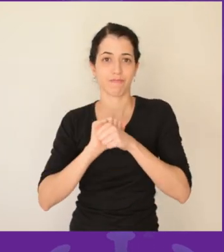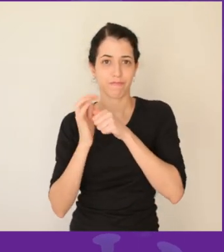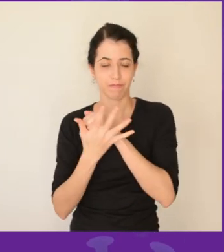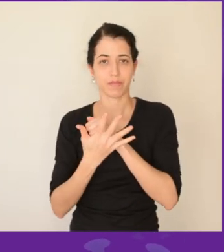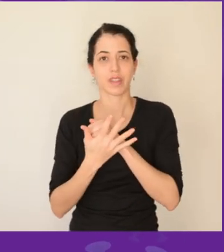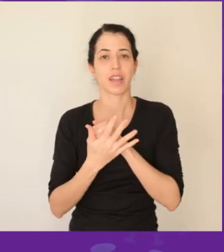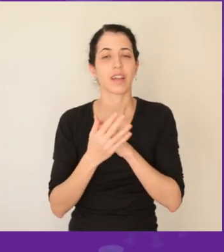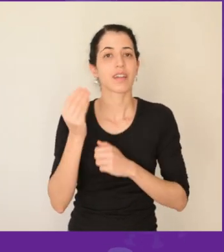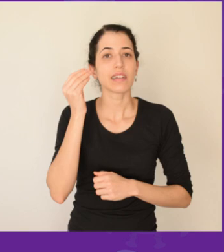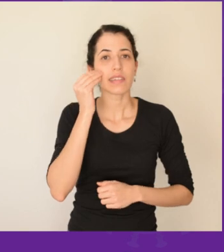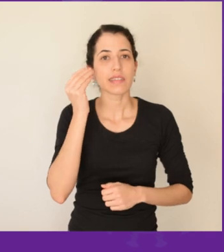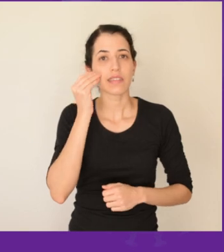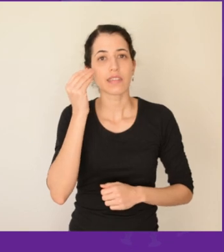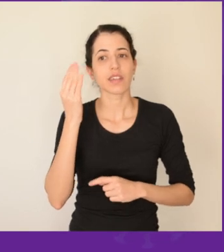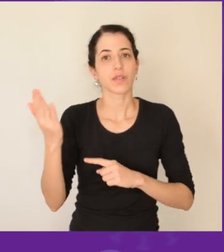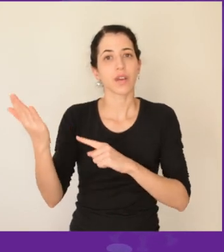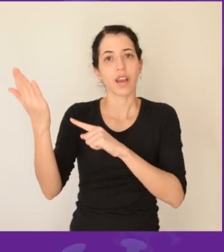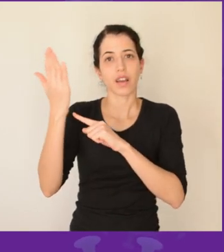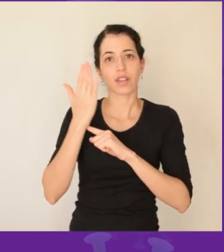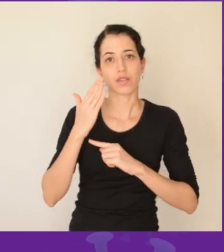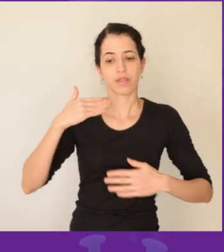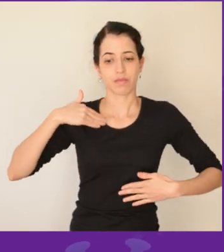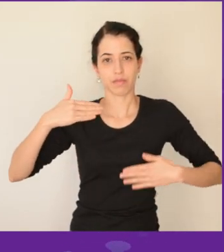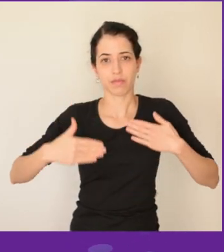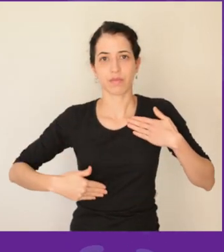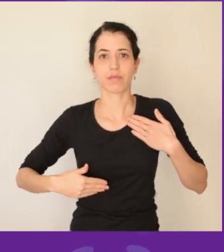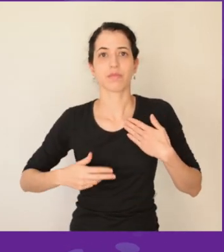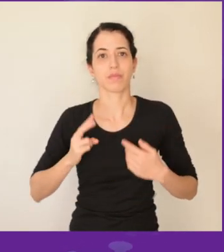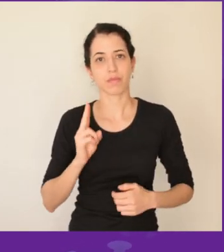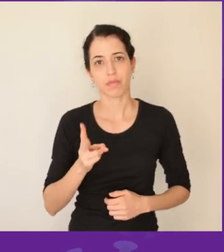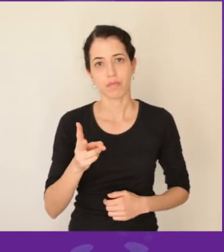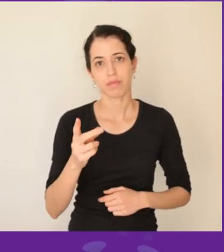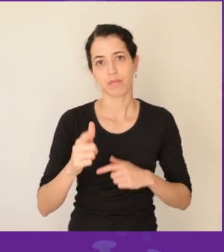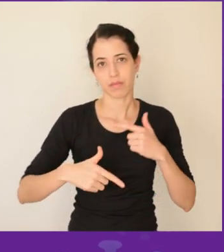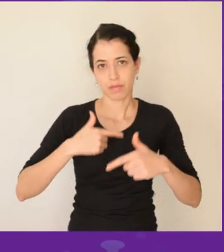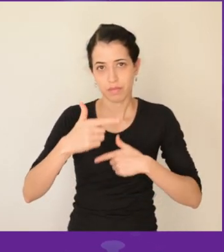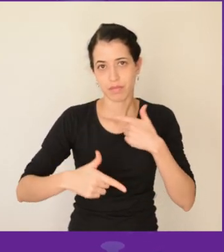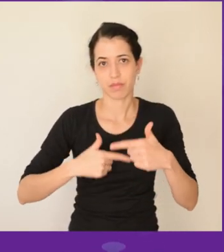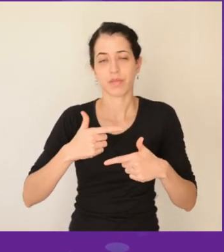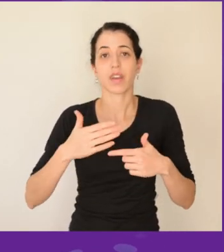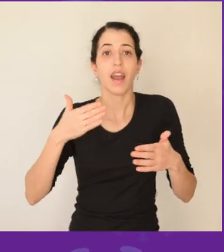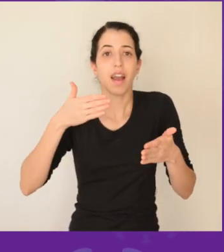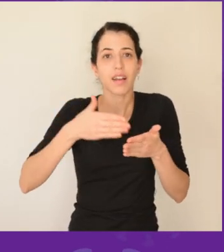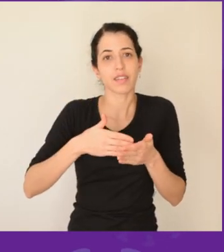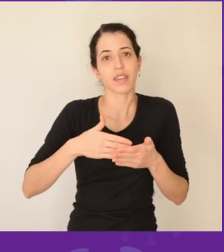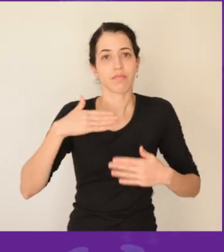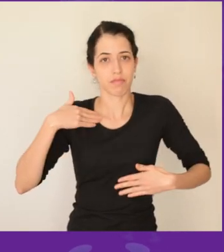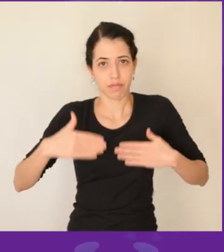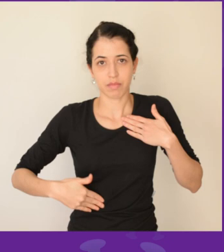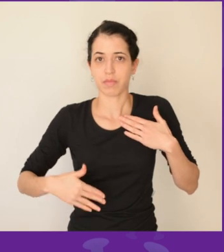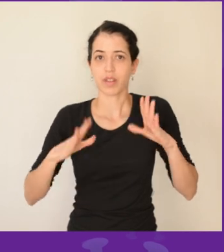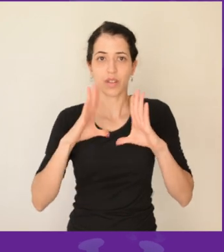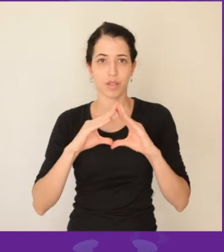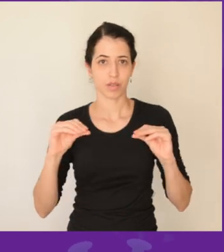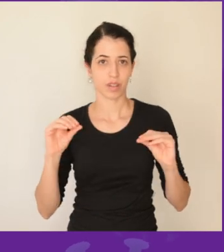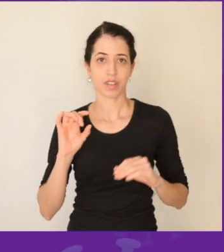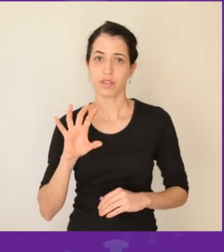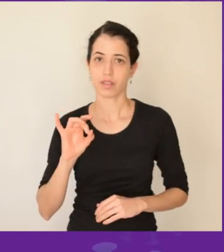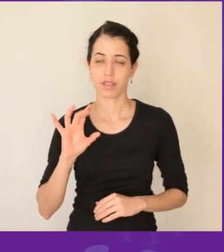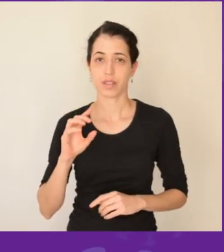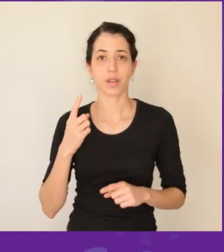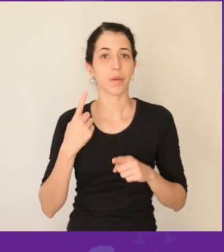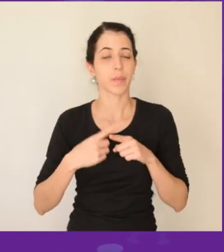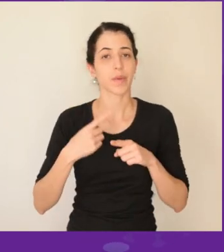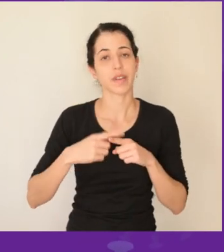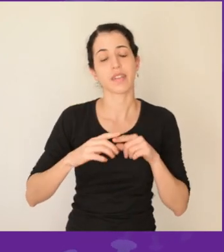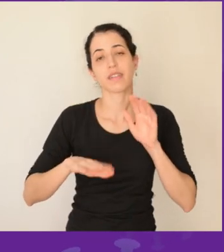do vírus no organismo na tentativa de ajudar o corpo a funcionar de maneira adequada até que o próprio organismo se